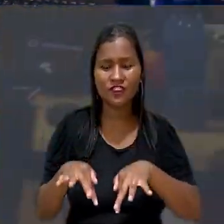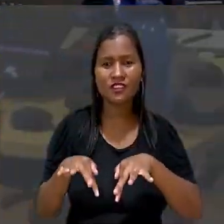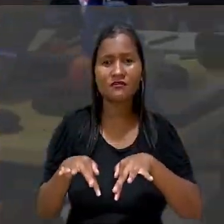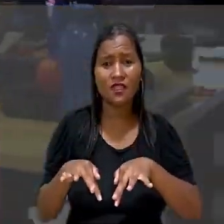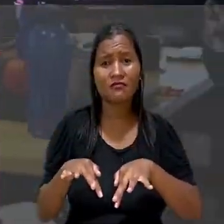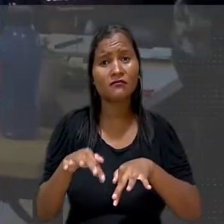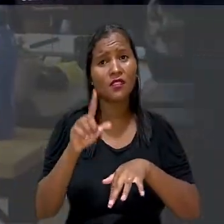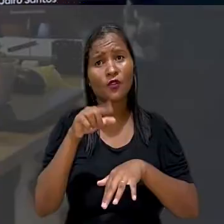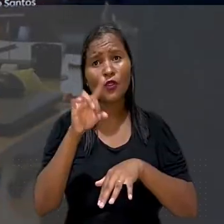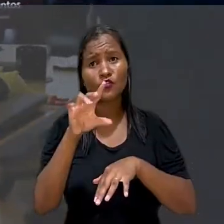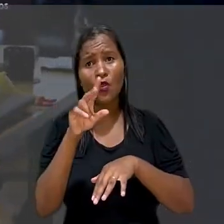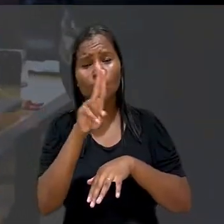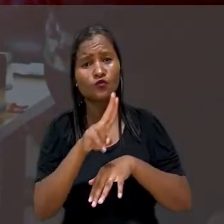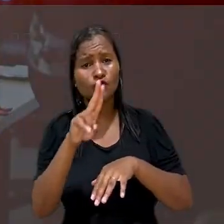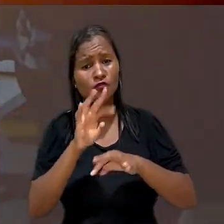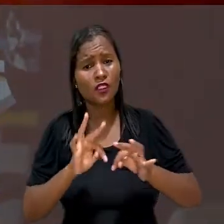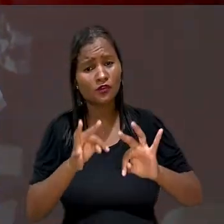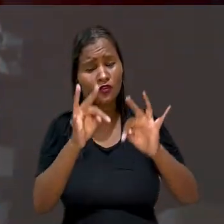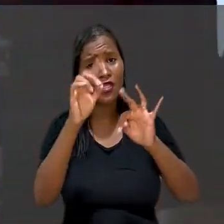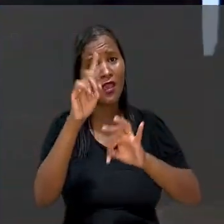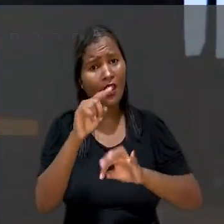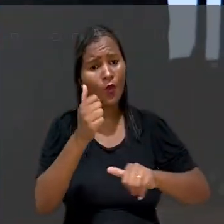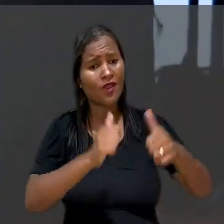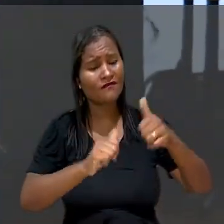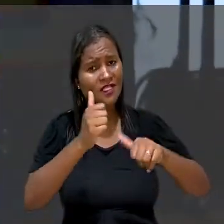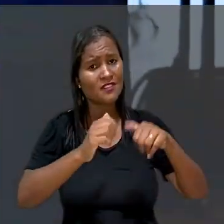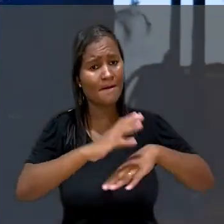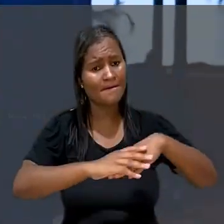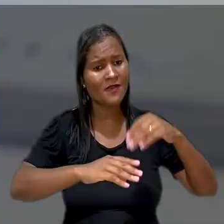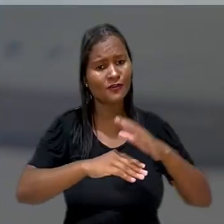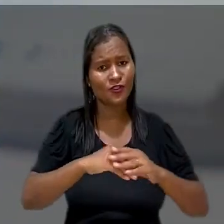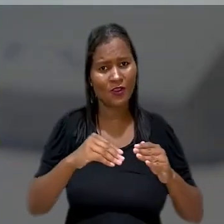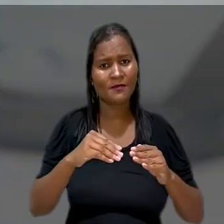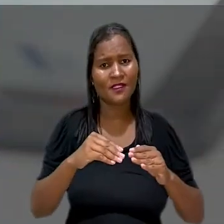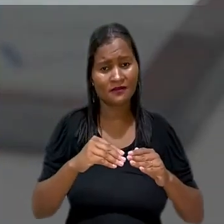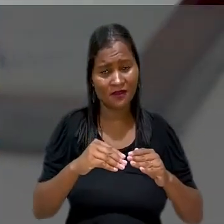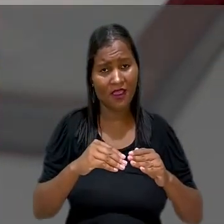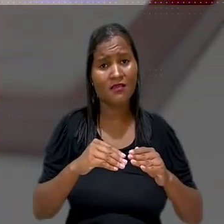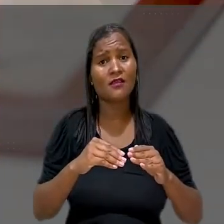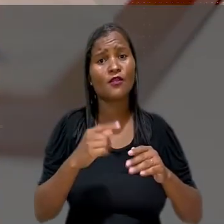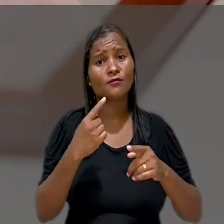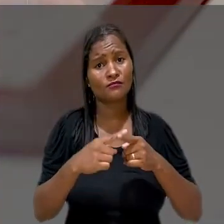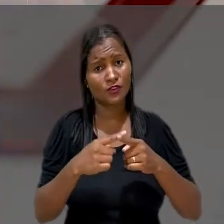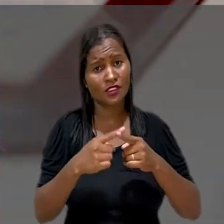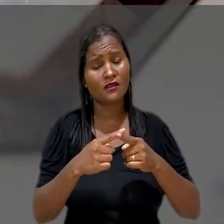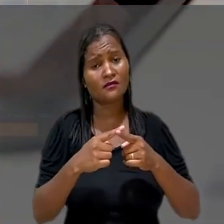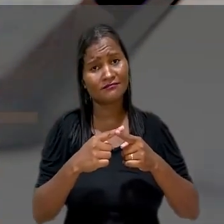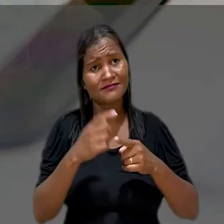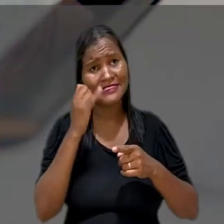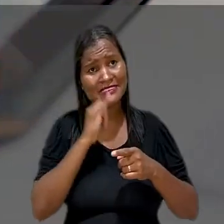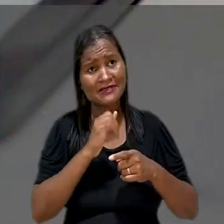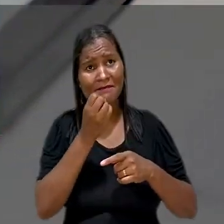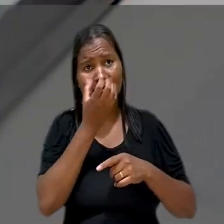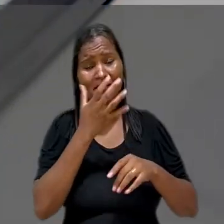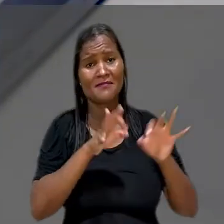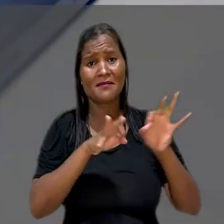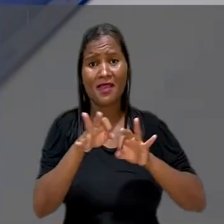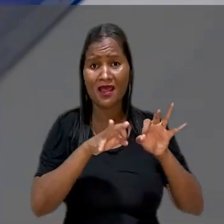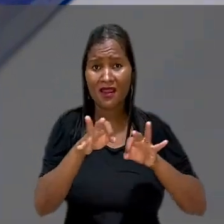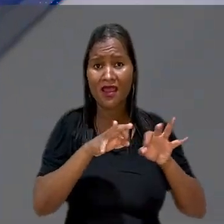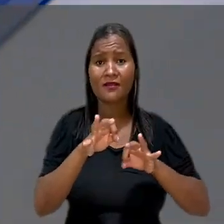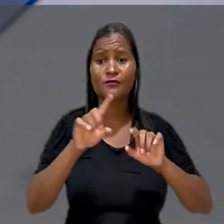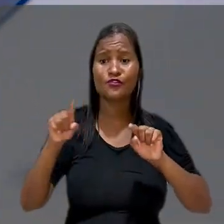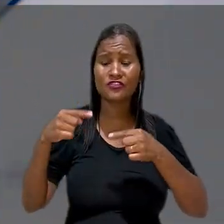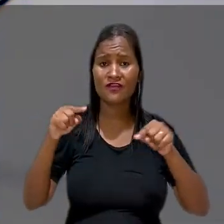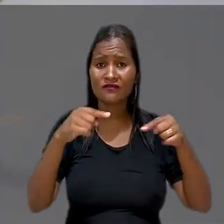sobre o uso só de tecnologia, é sobre qualificação dessa mão de obra e o quanto que essa mão de obra vai estar muito bem preparada pelos desafios